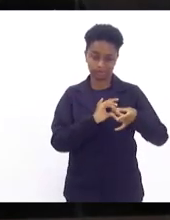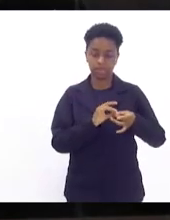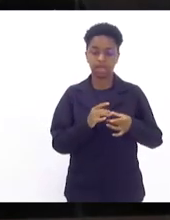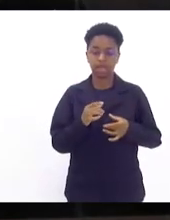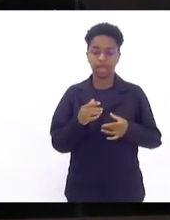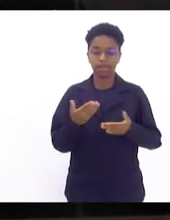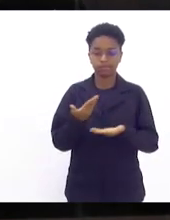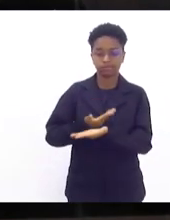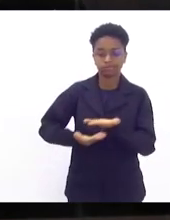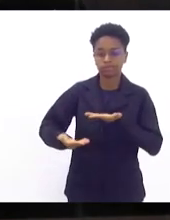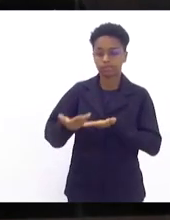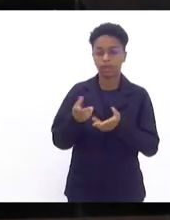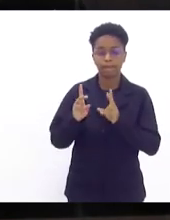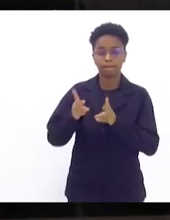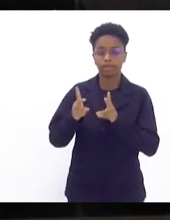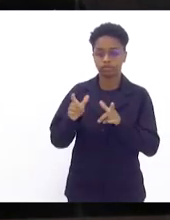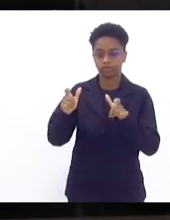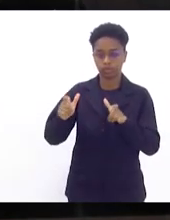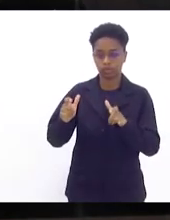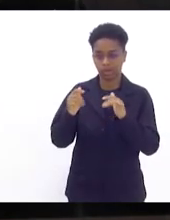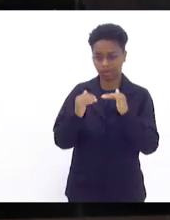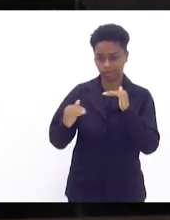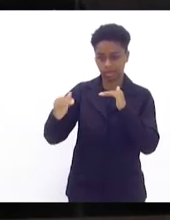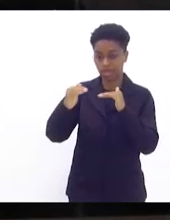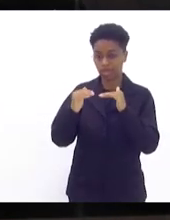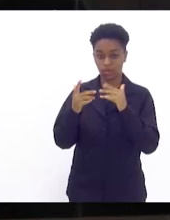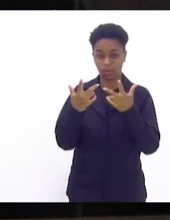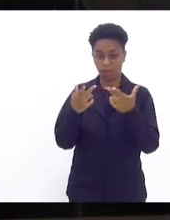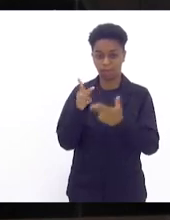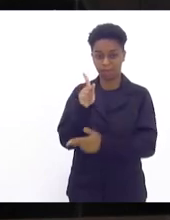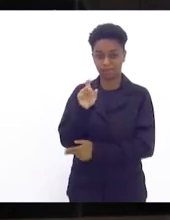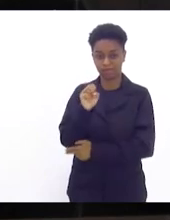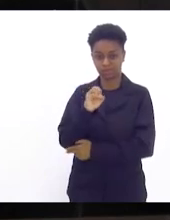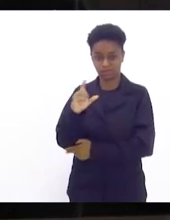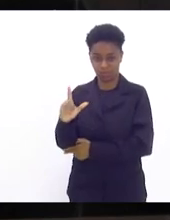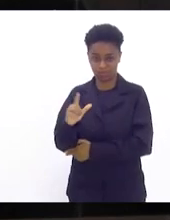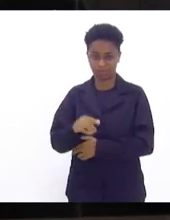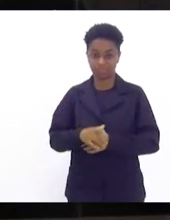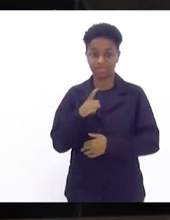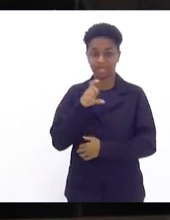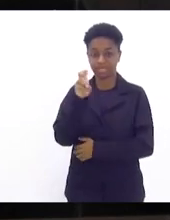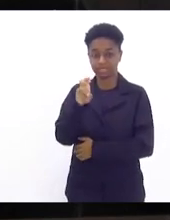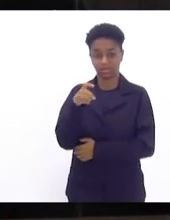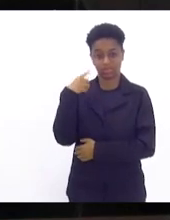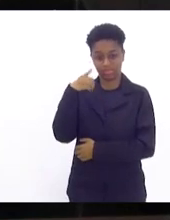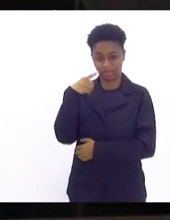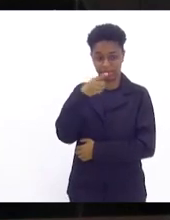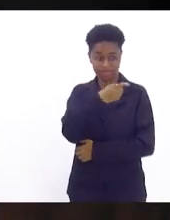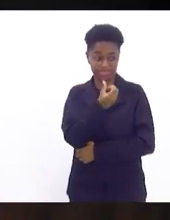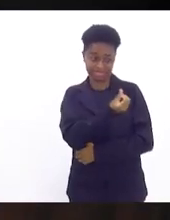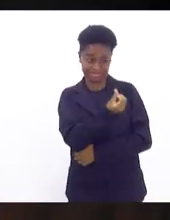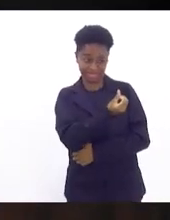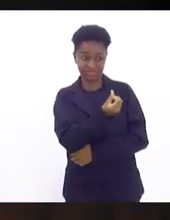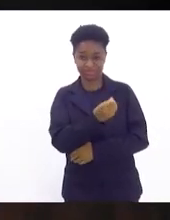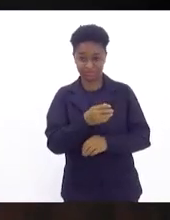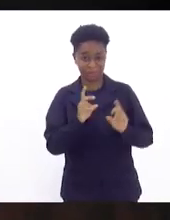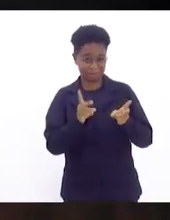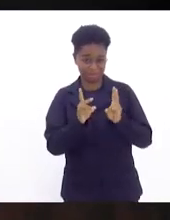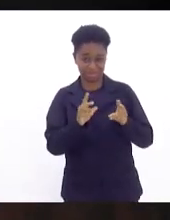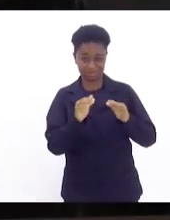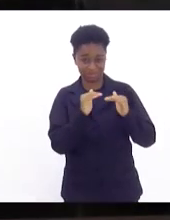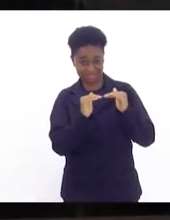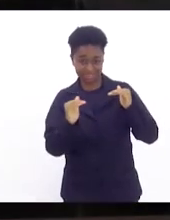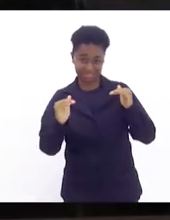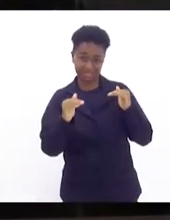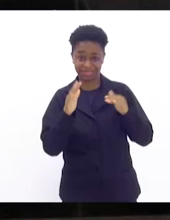dividindo o mesmo andar. Está no andar do PSOL, Val. Ali são 5 deputados do PSOL, você é o 6º deputado ali no mesmo andar.